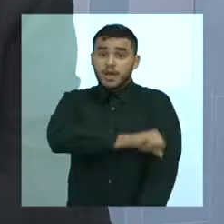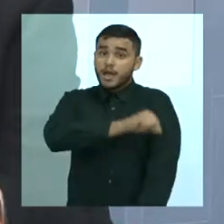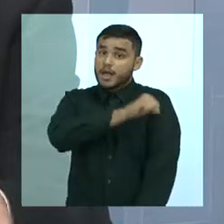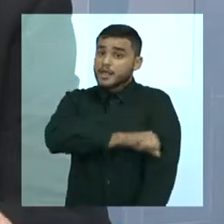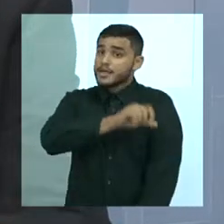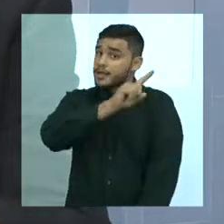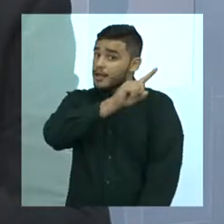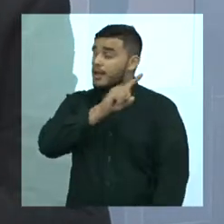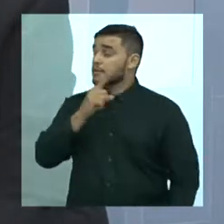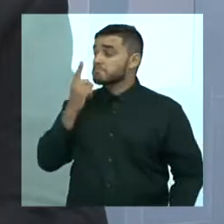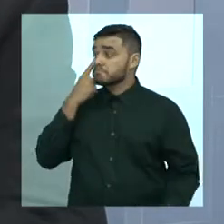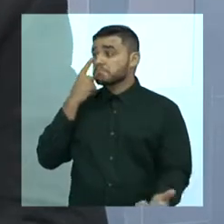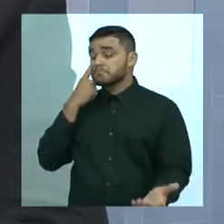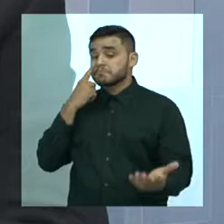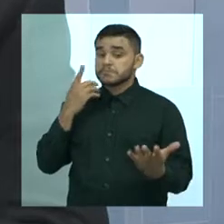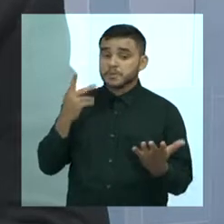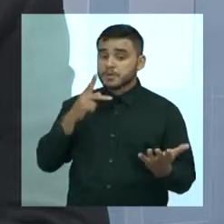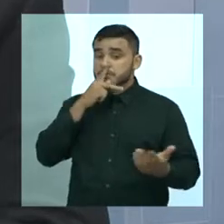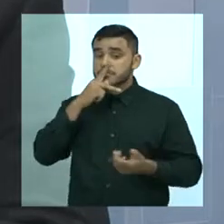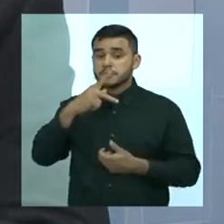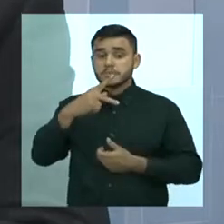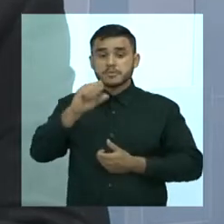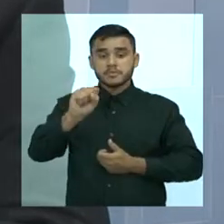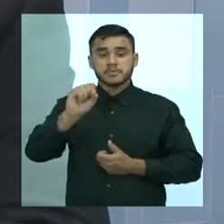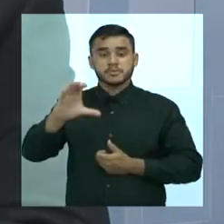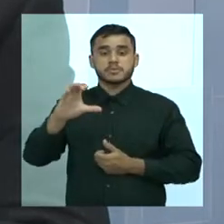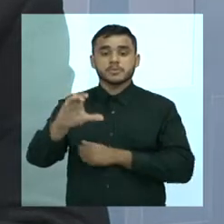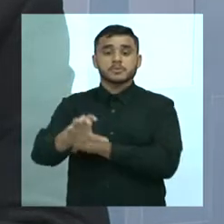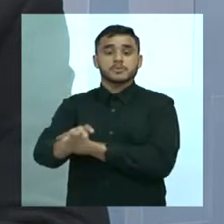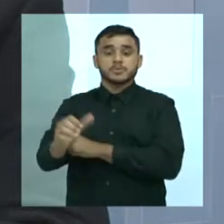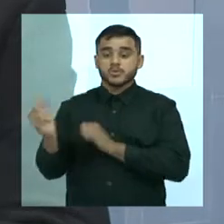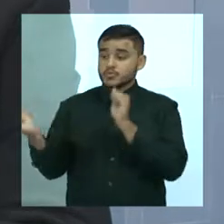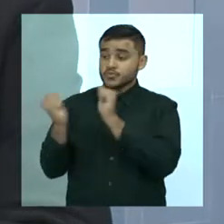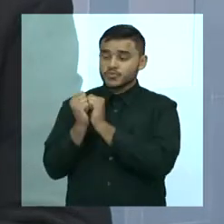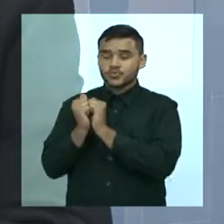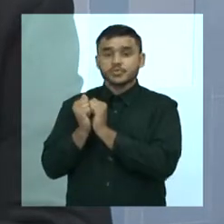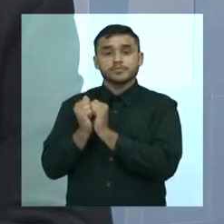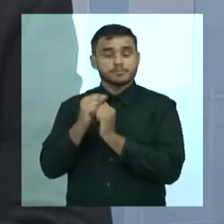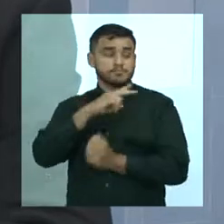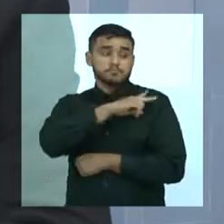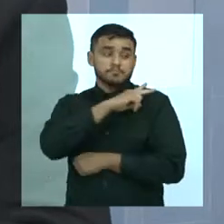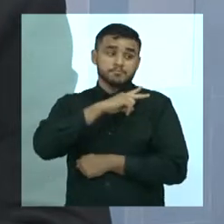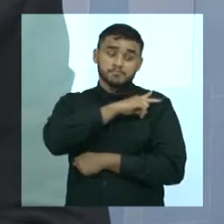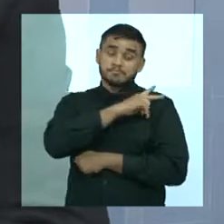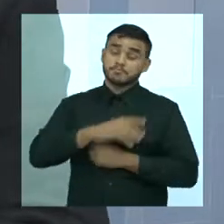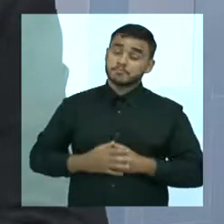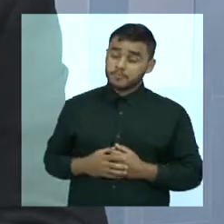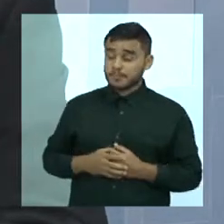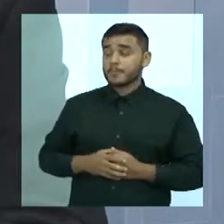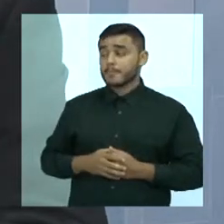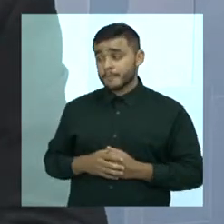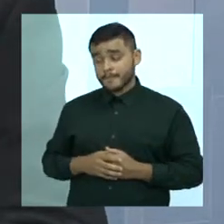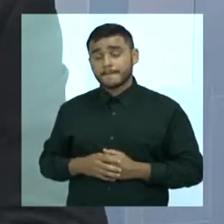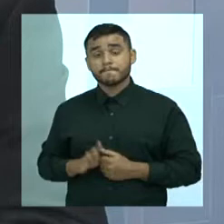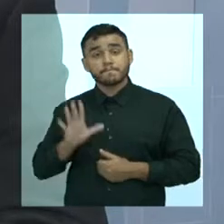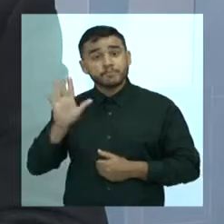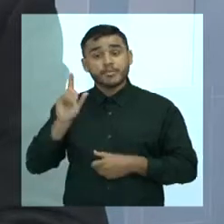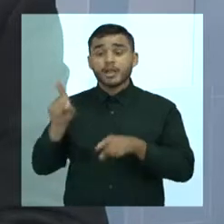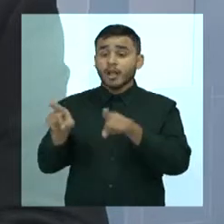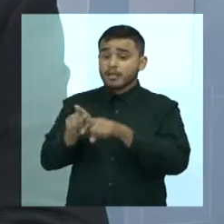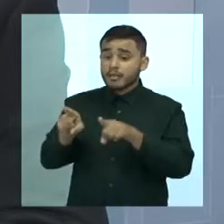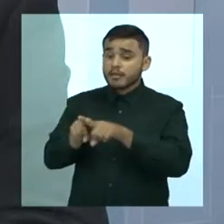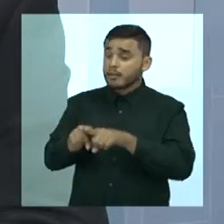trazer o PSC para a sua orla de influência. Do outro lado, nós tivemos essa semana um